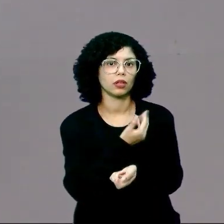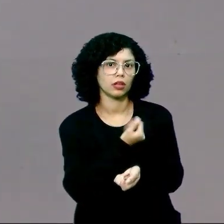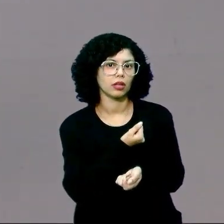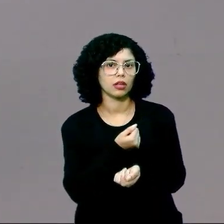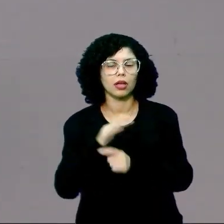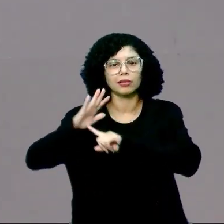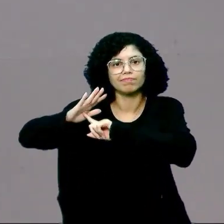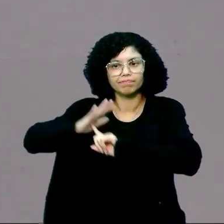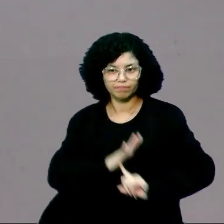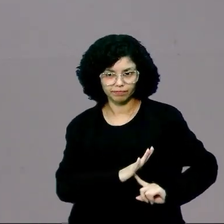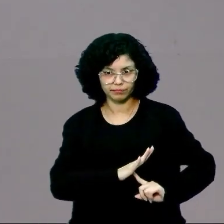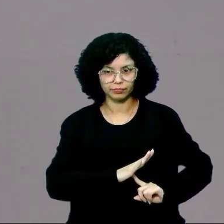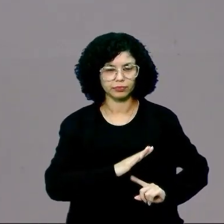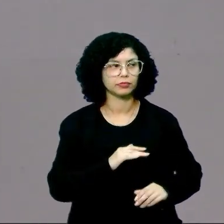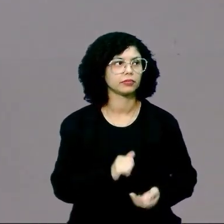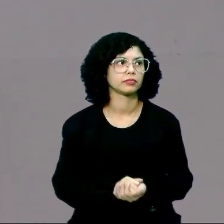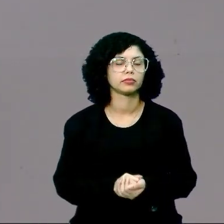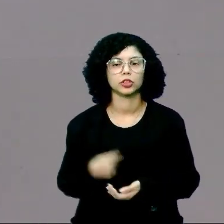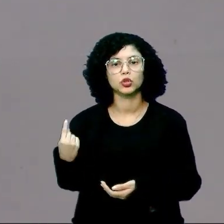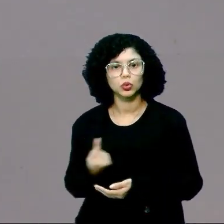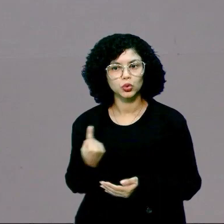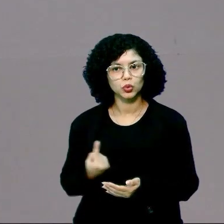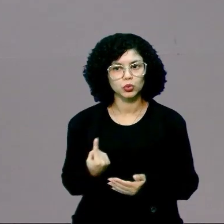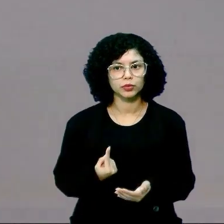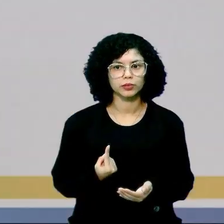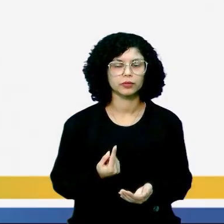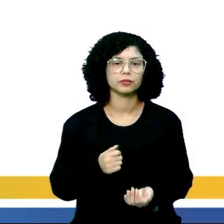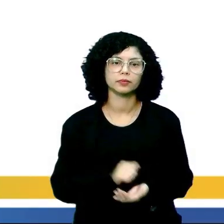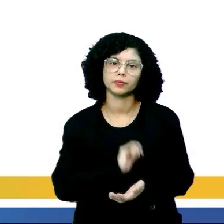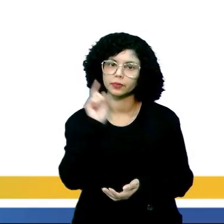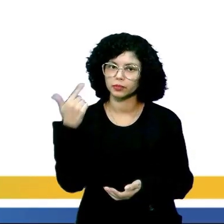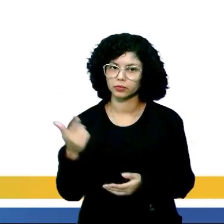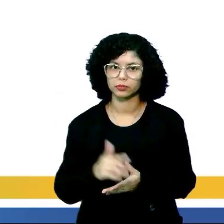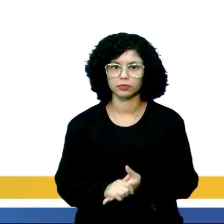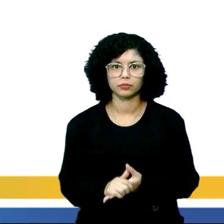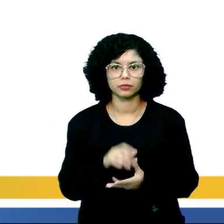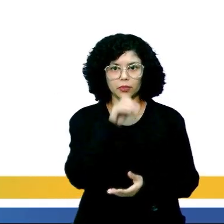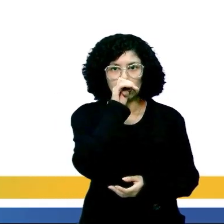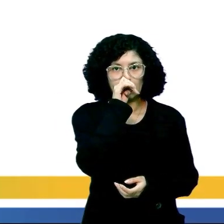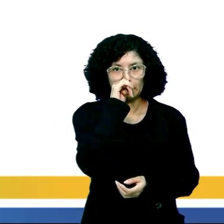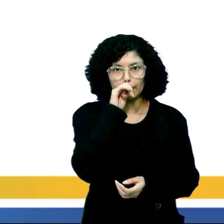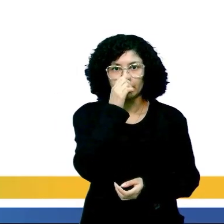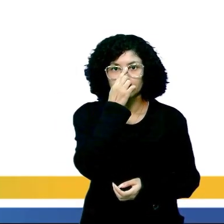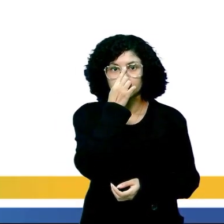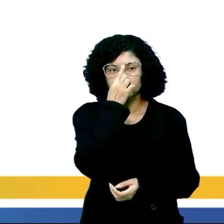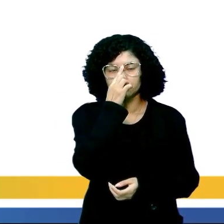casos de depressão, né? Ao isolamento social, entre outros.